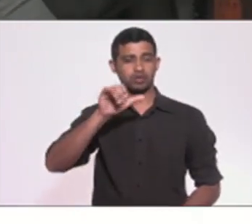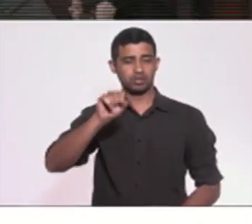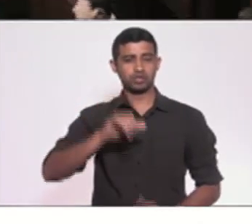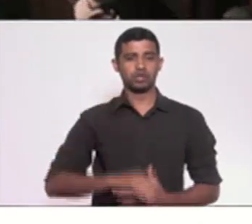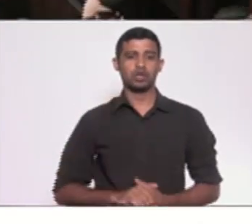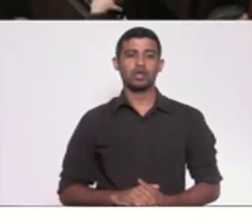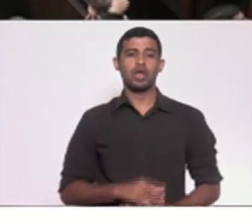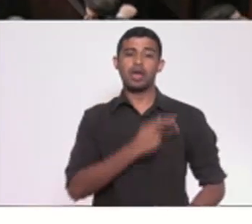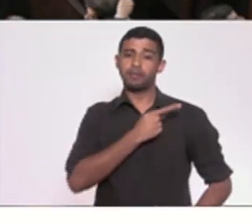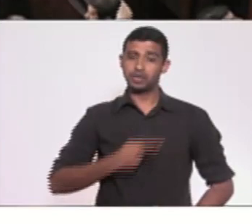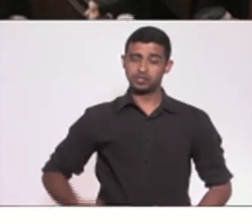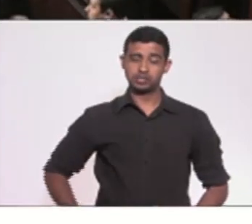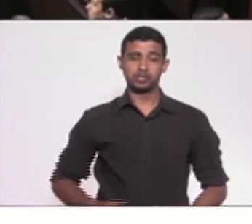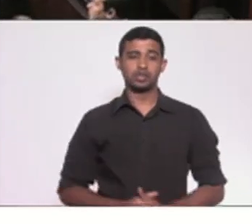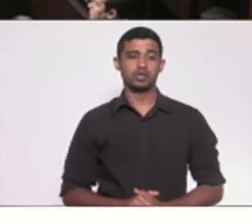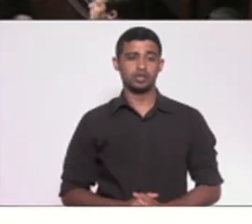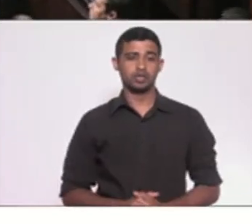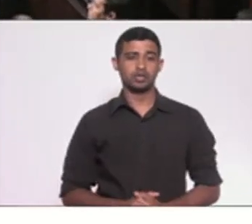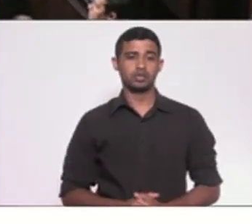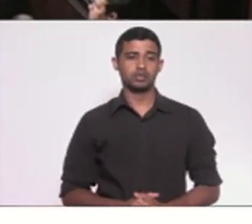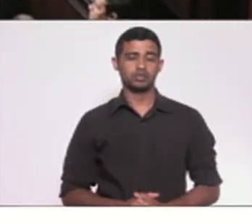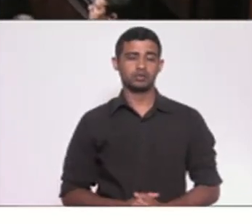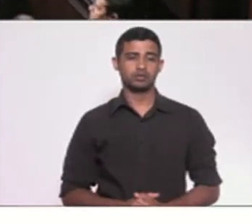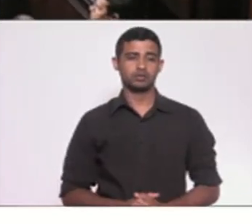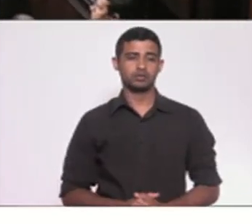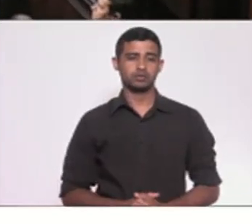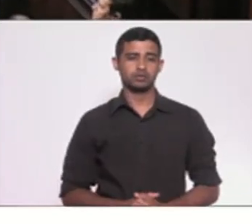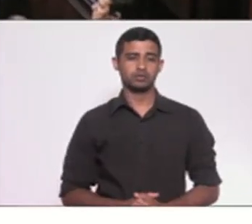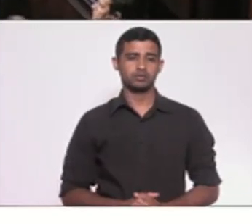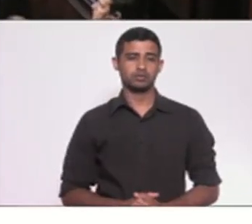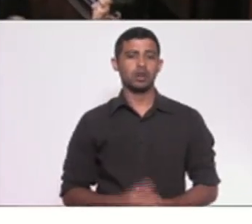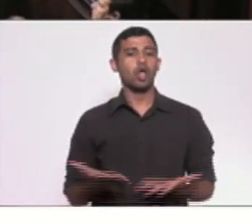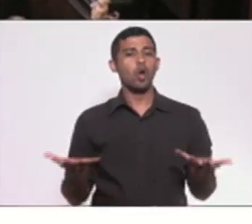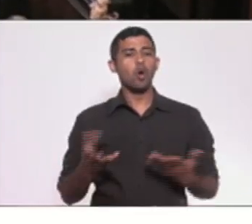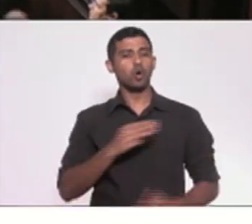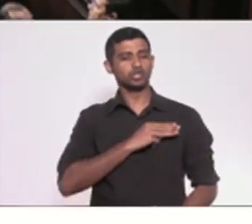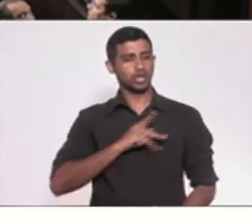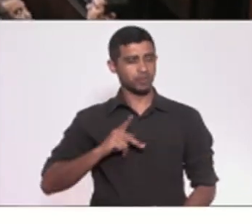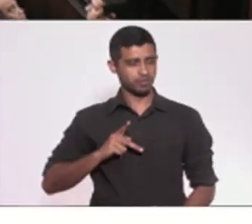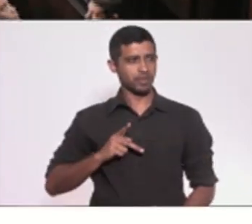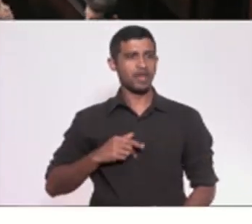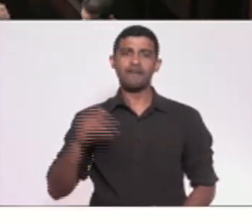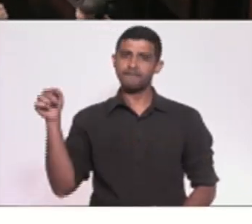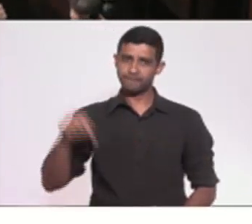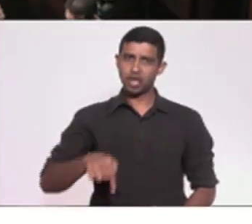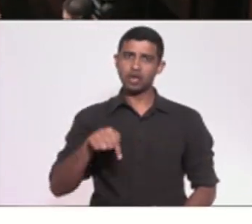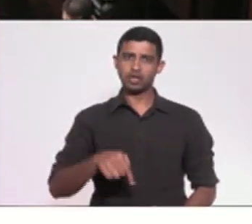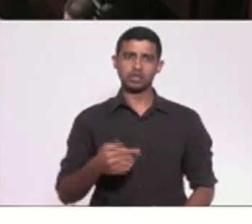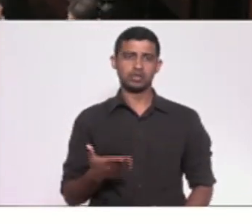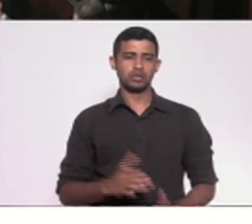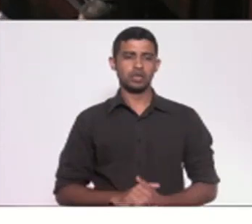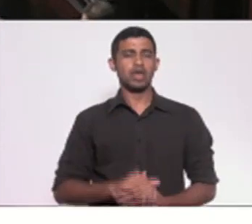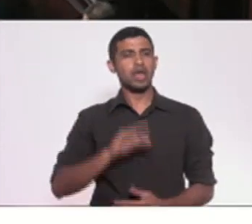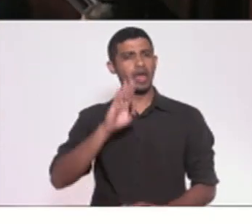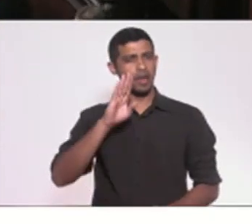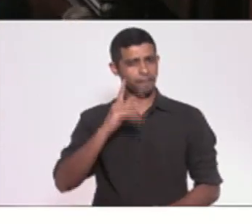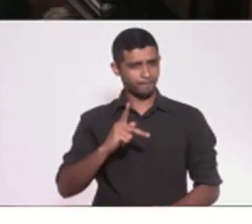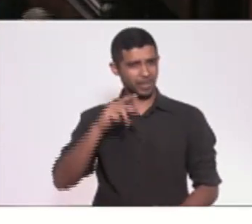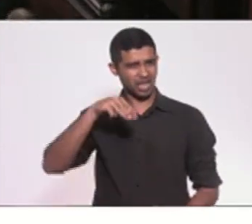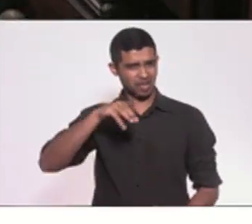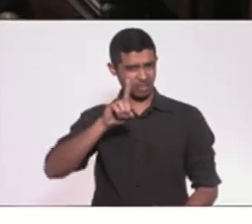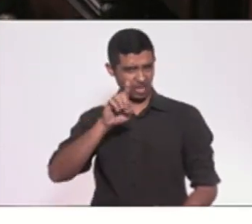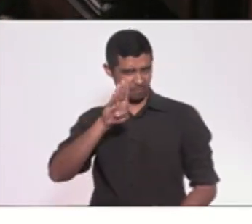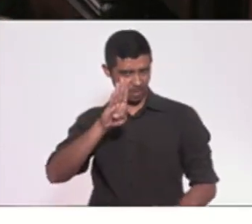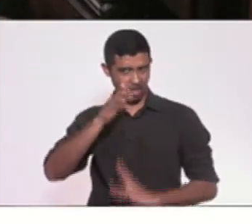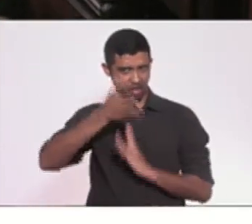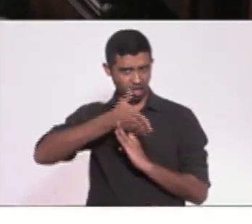Presidente, o MDB tem lado, o MDB está aqui hoje corrigindo uma injustiça. O MDB não fica em cima do muro.